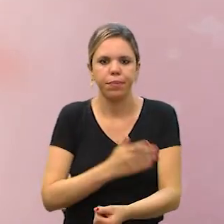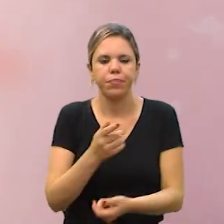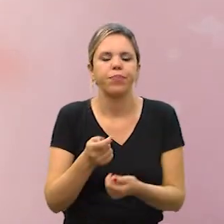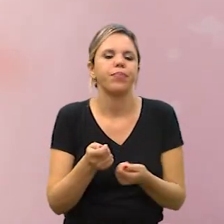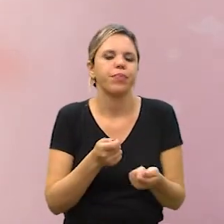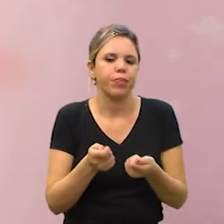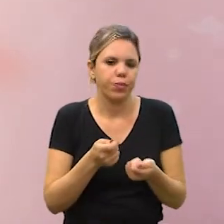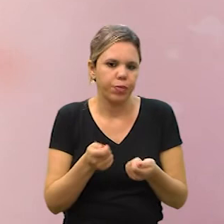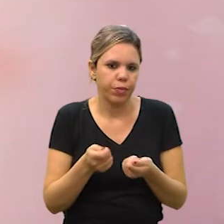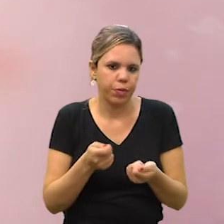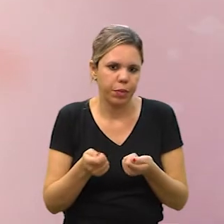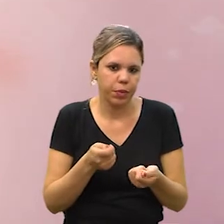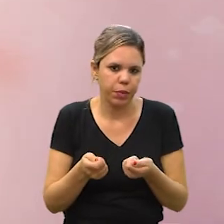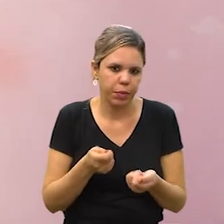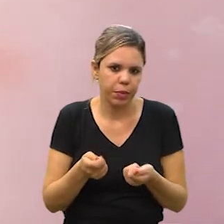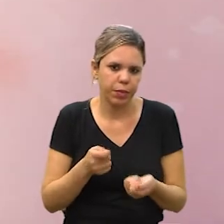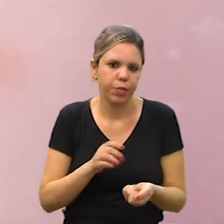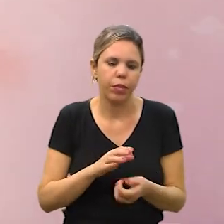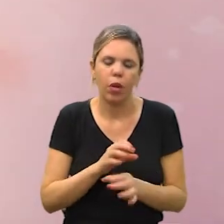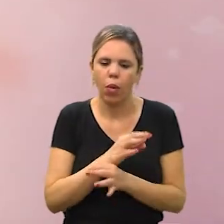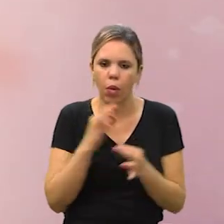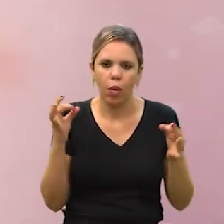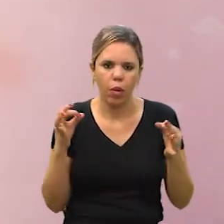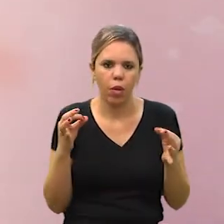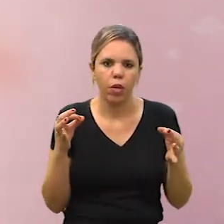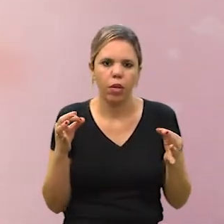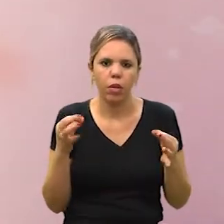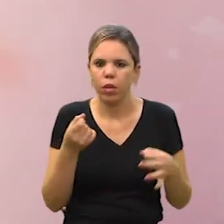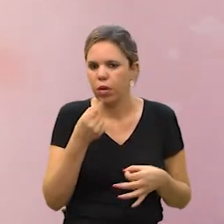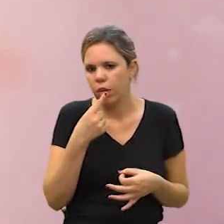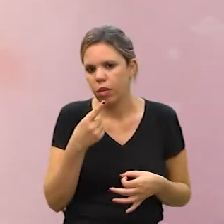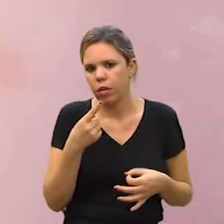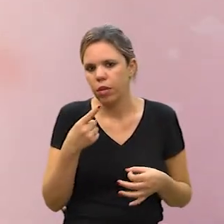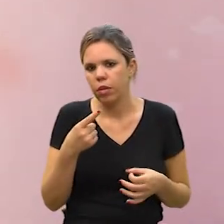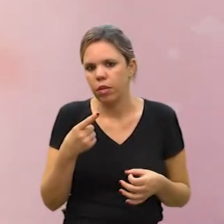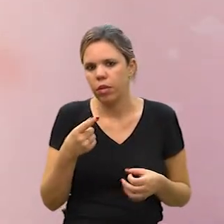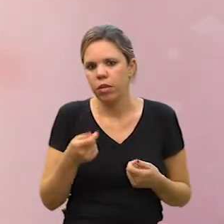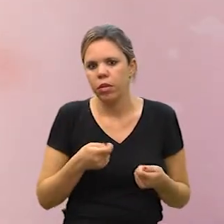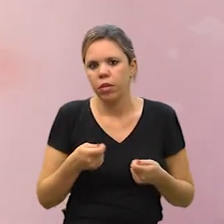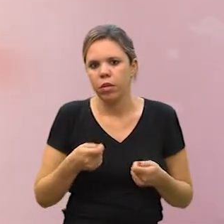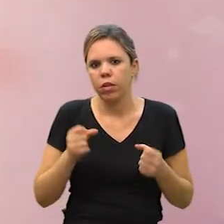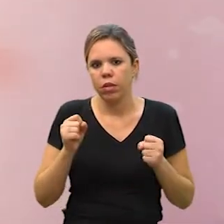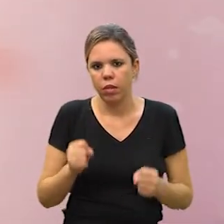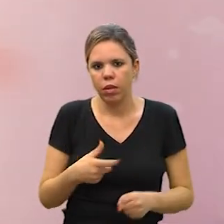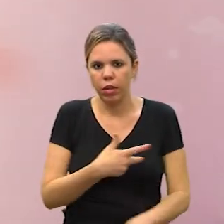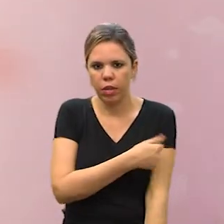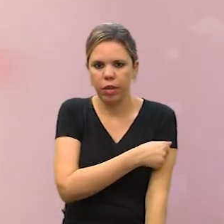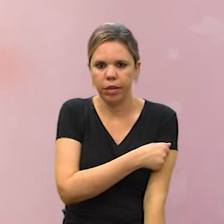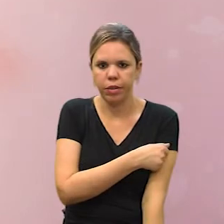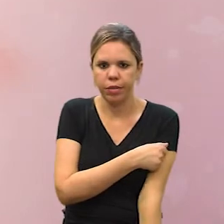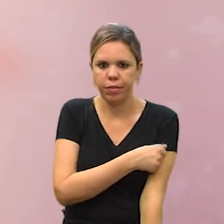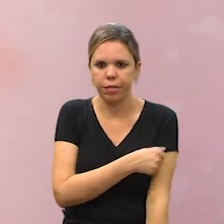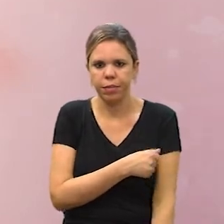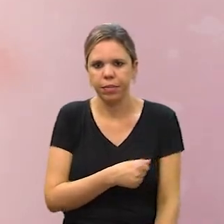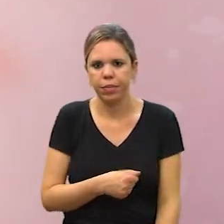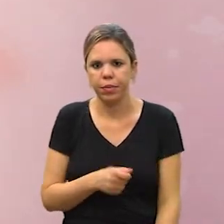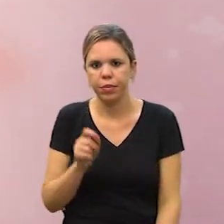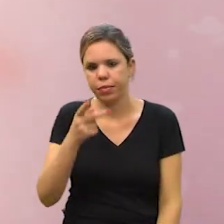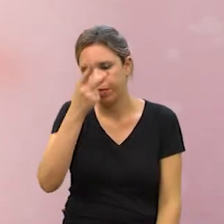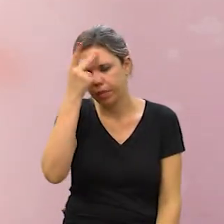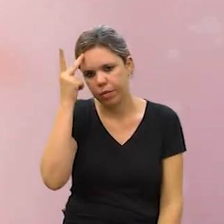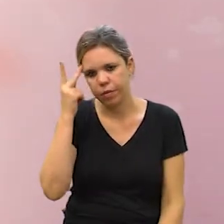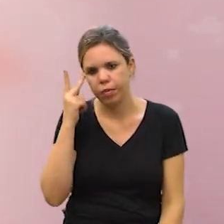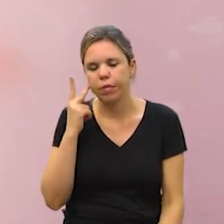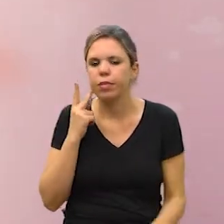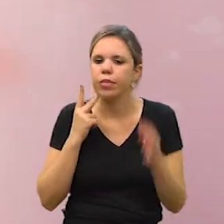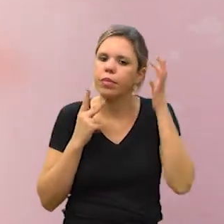pressão controlada e pertençam tudo aqui tá tomando medicamento tudo controlado pode tomar a vacina e